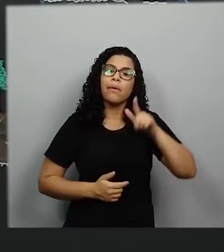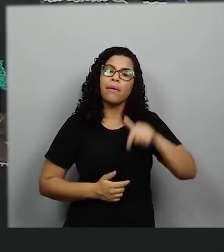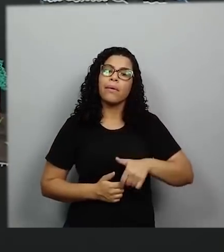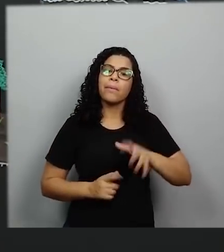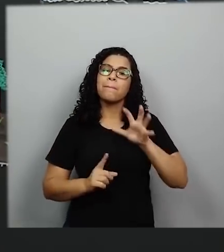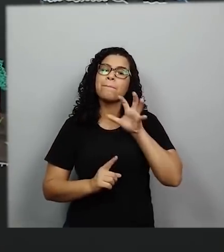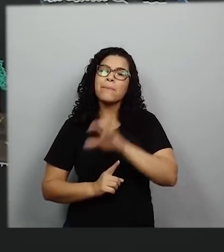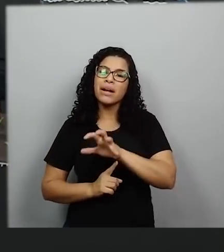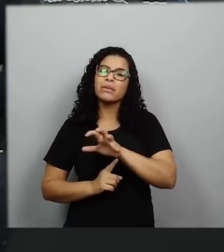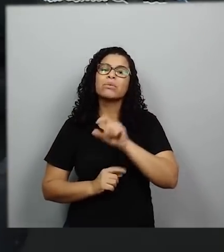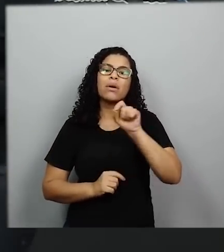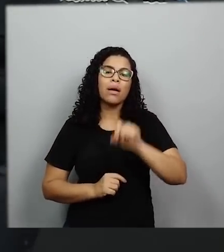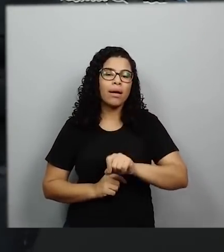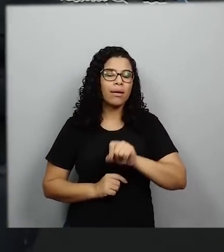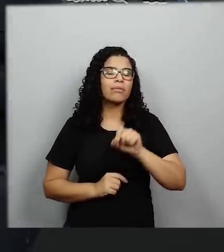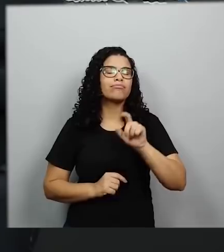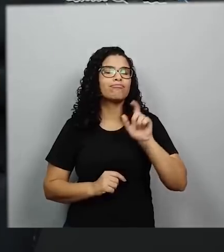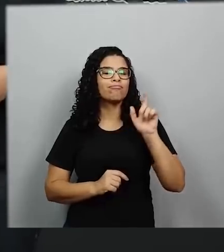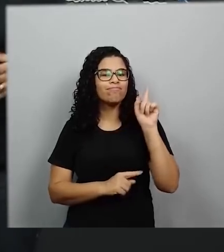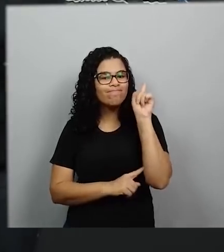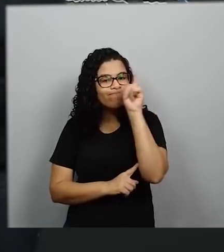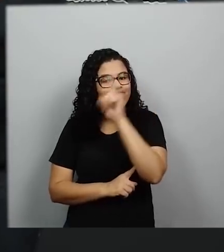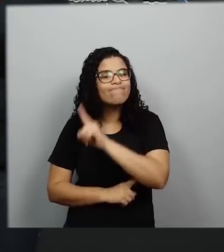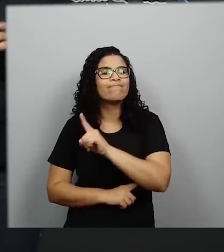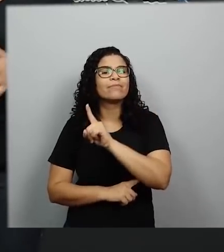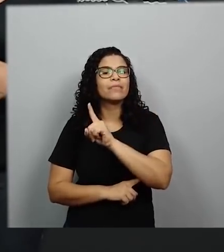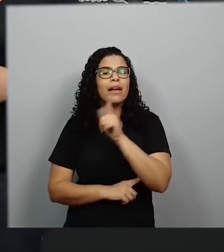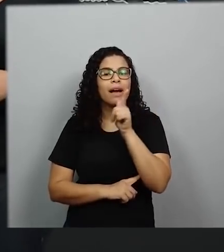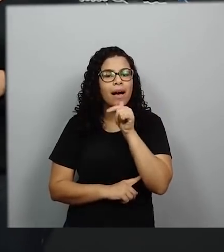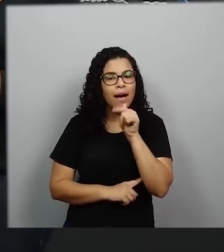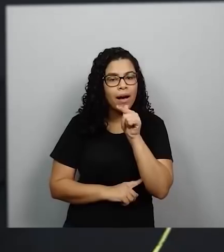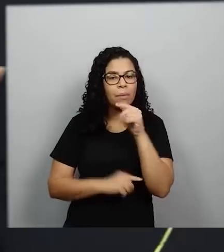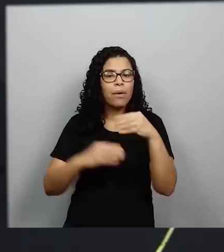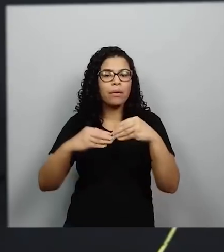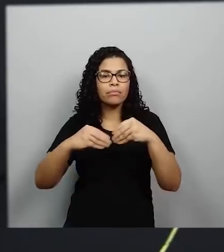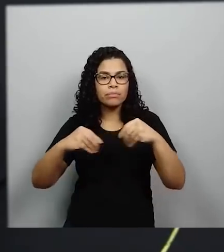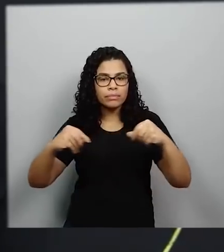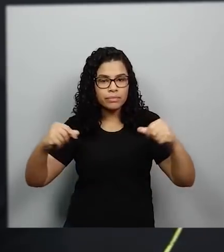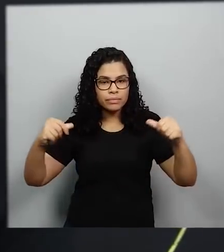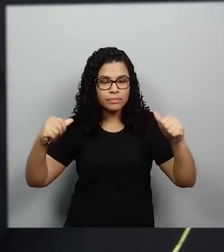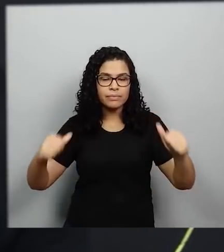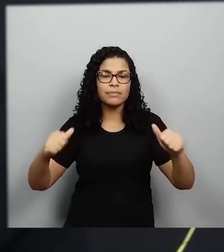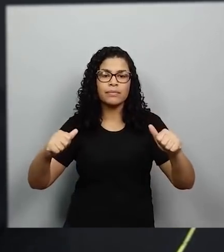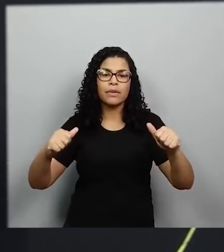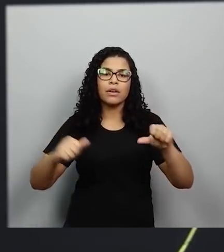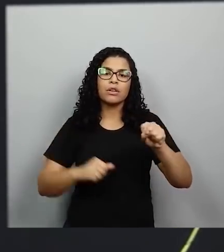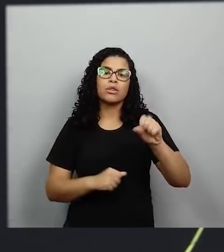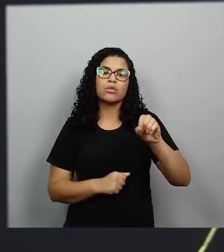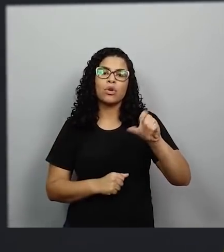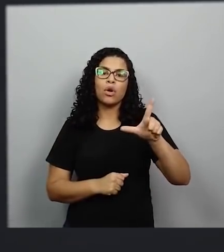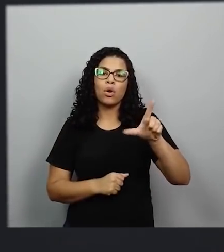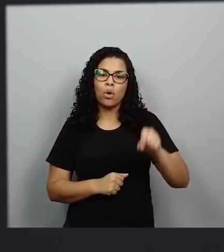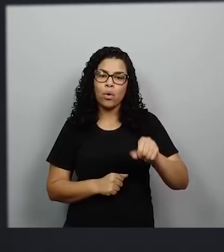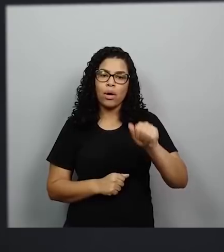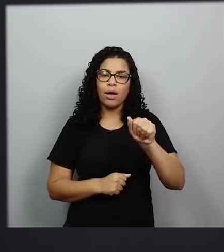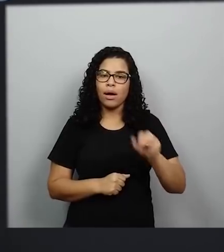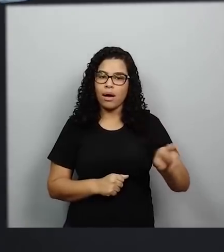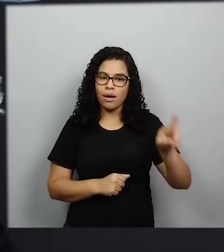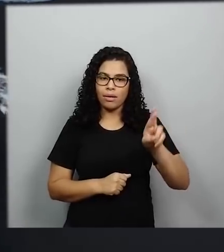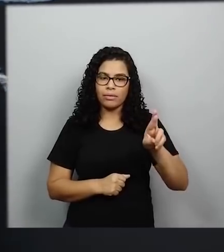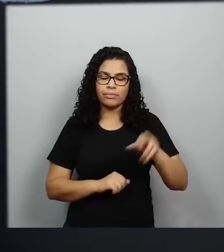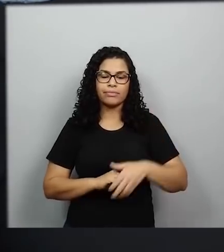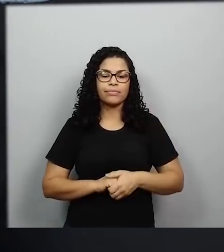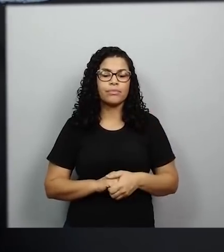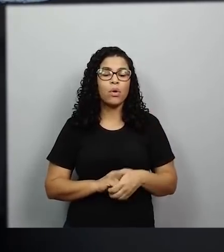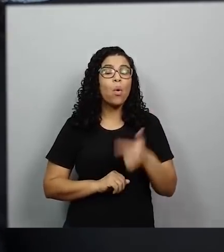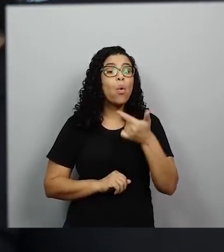bem diversificado aí no que se refere a água, ar e solo. Um outro ponto de destaque envolvendo a água é que se